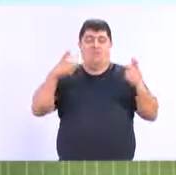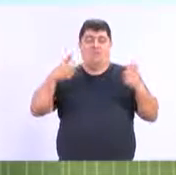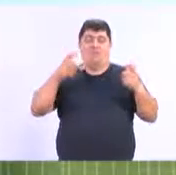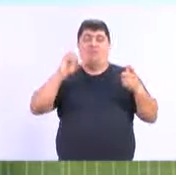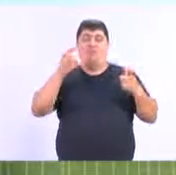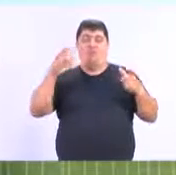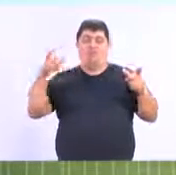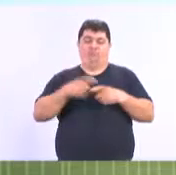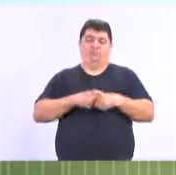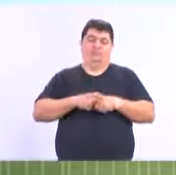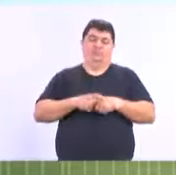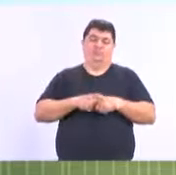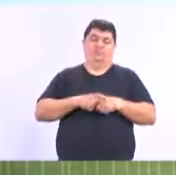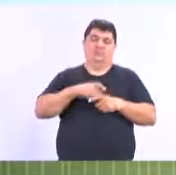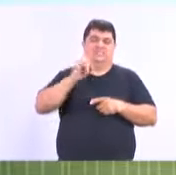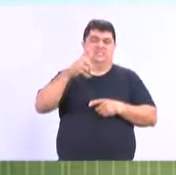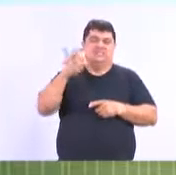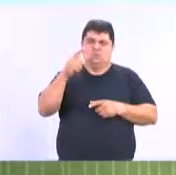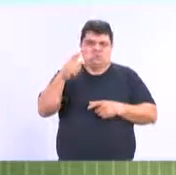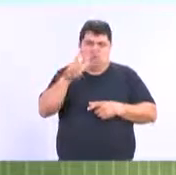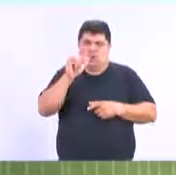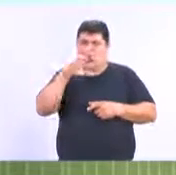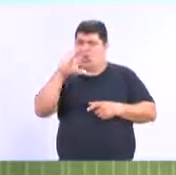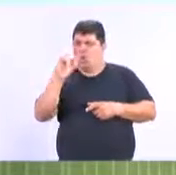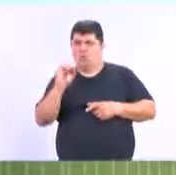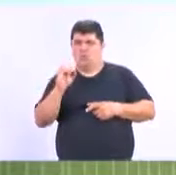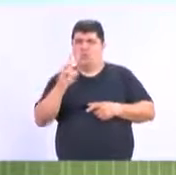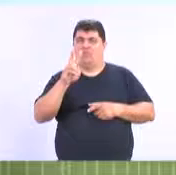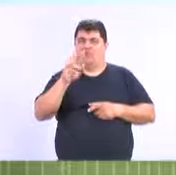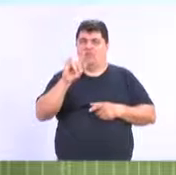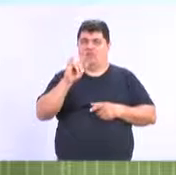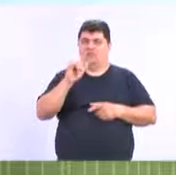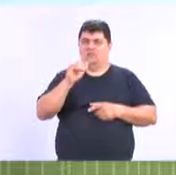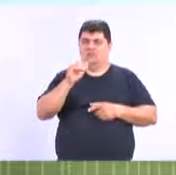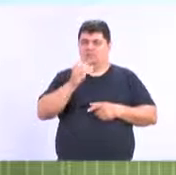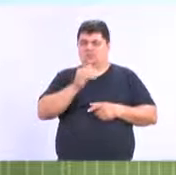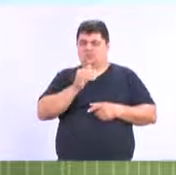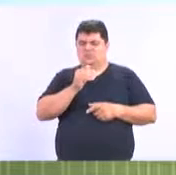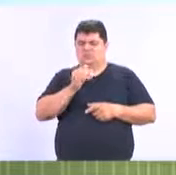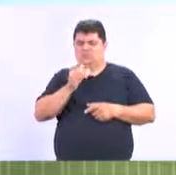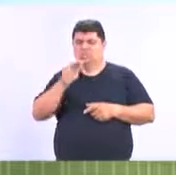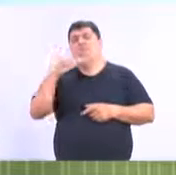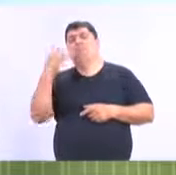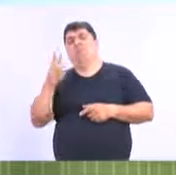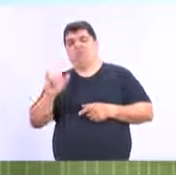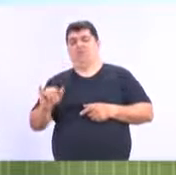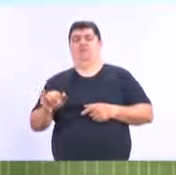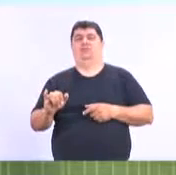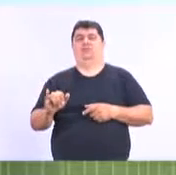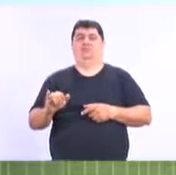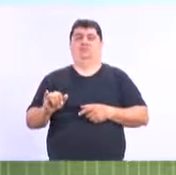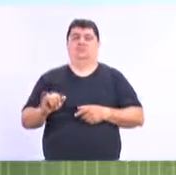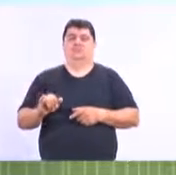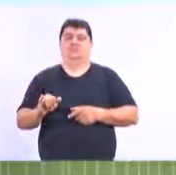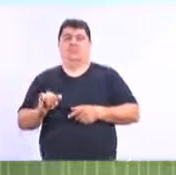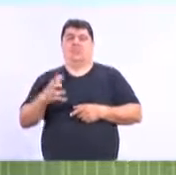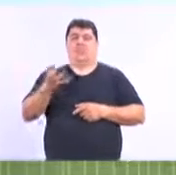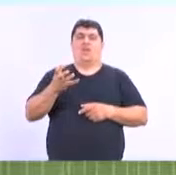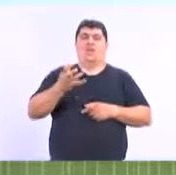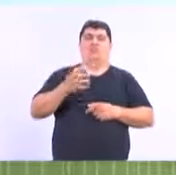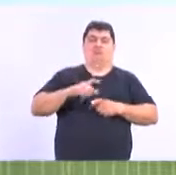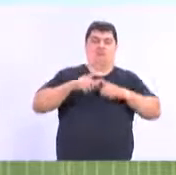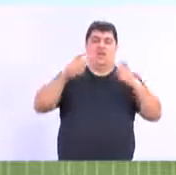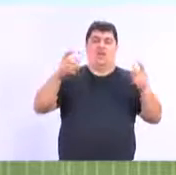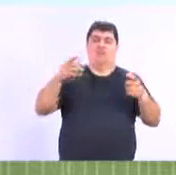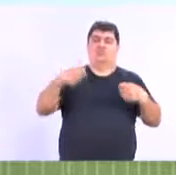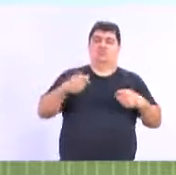Empresa sem lucros não sobrevive muito tempo. Por um período curto, até que se abre mão do lucro por outros objetivos. Eu quero ganhar o mercado, vou